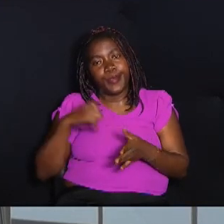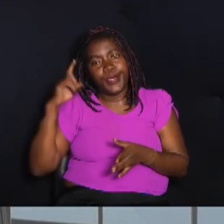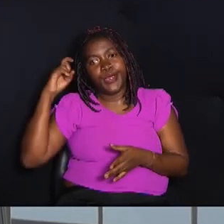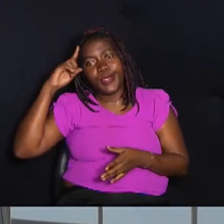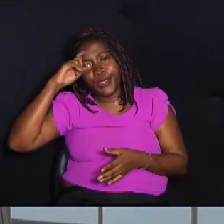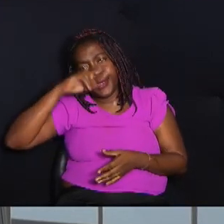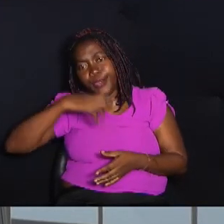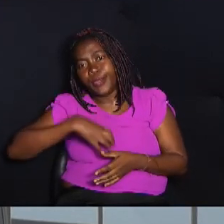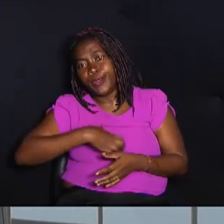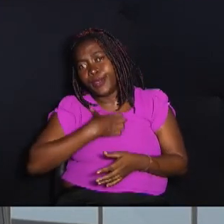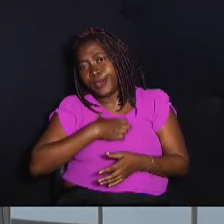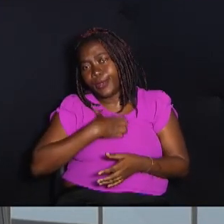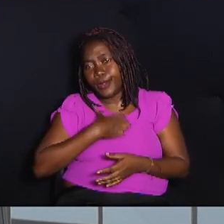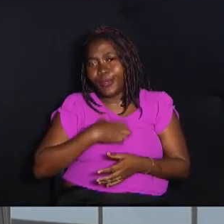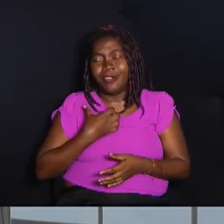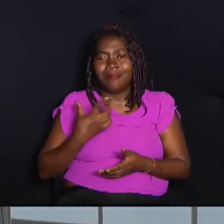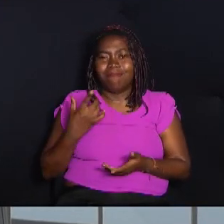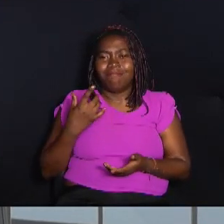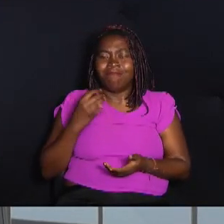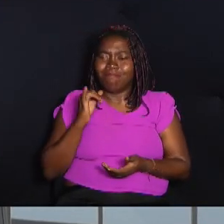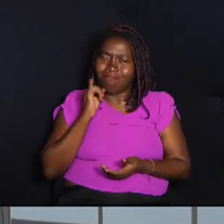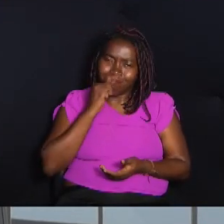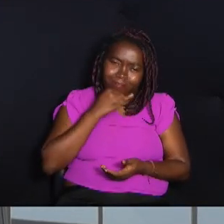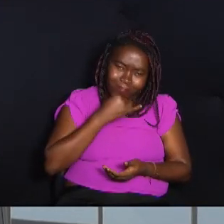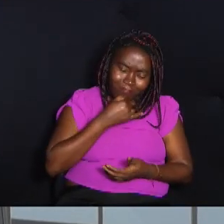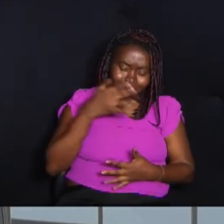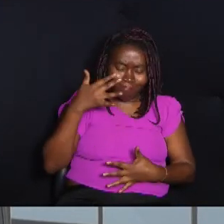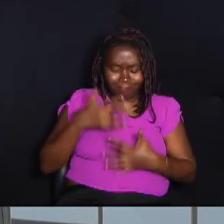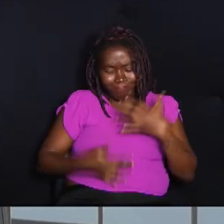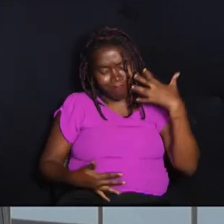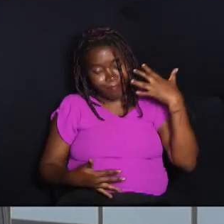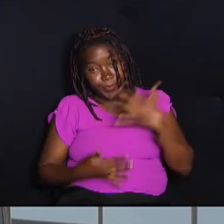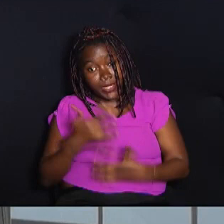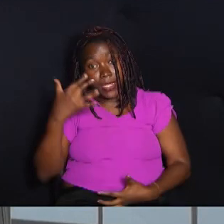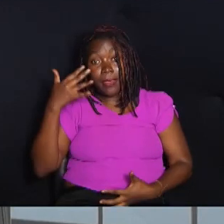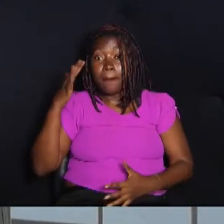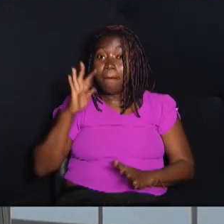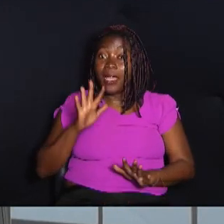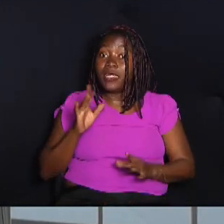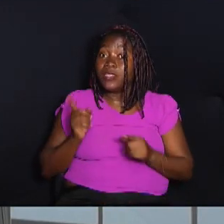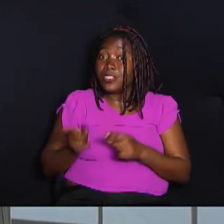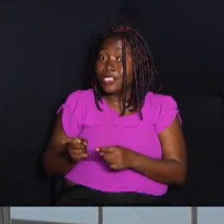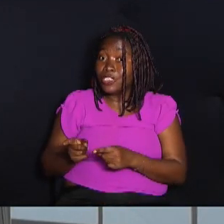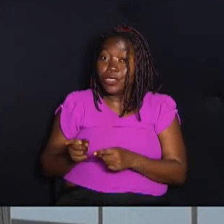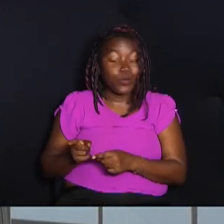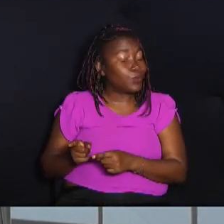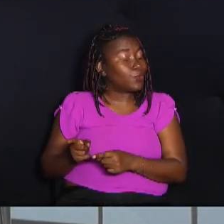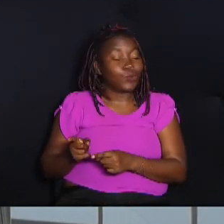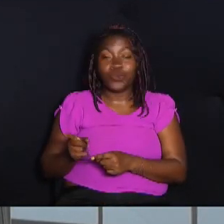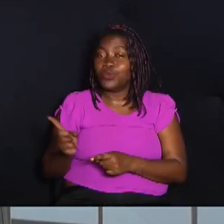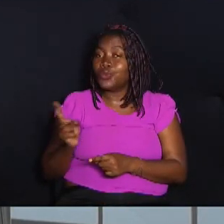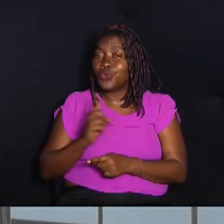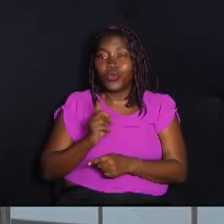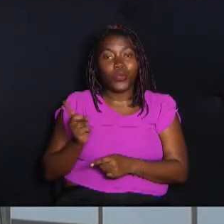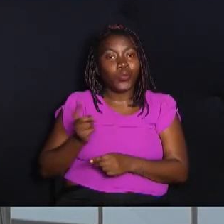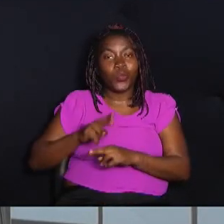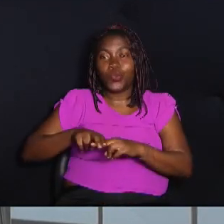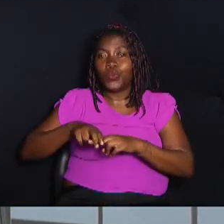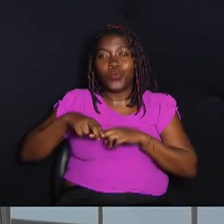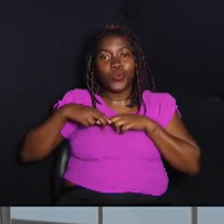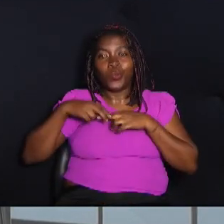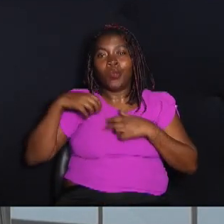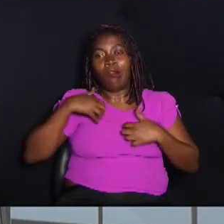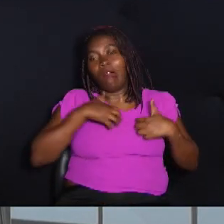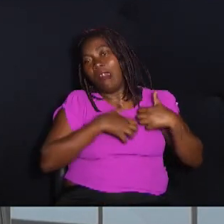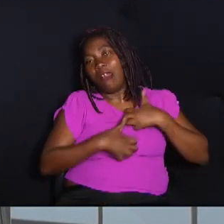uma raiva, uma desilusão, uma frustração, mas que isso não seja o motivo de um desespero, que